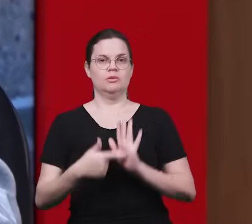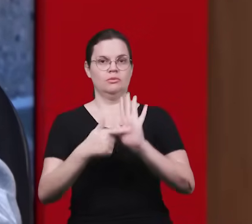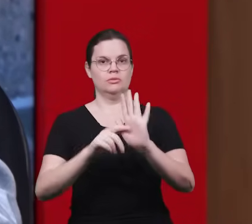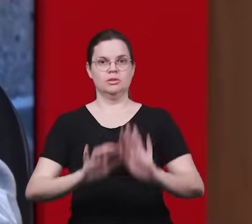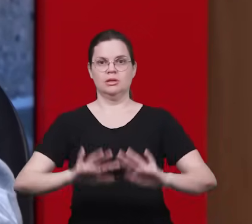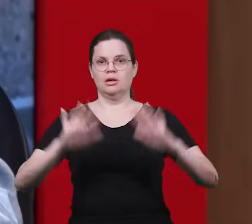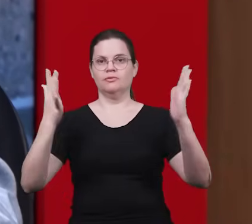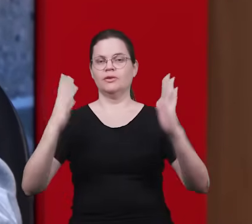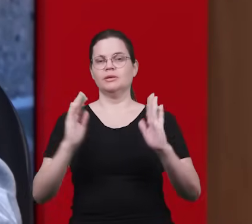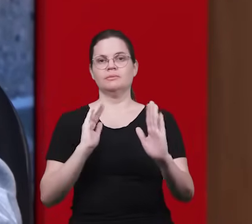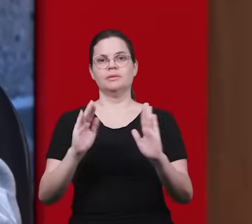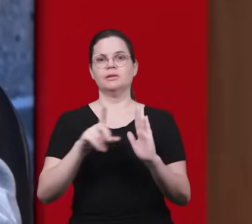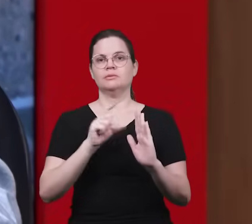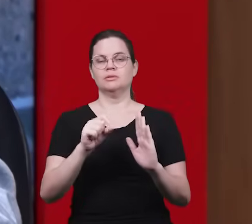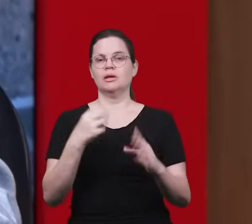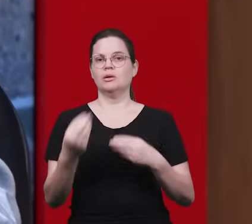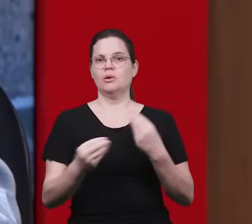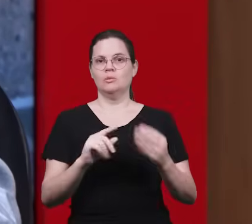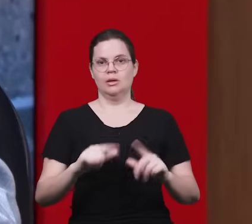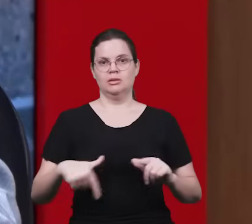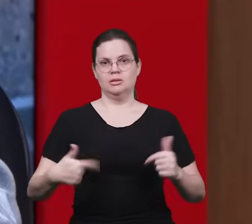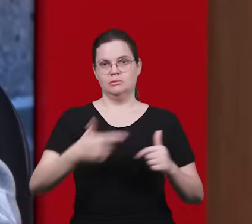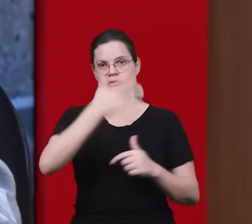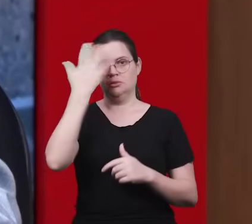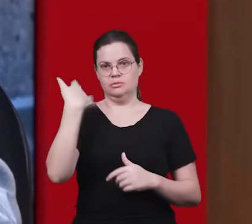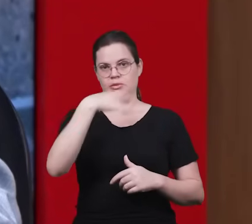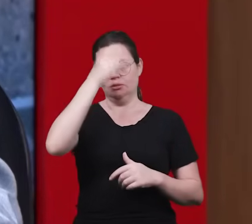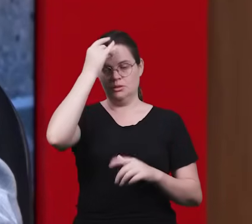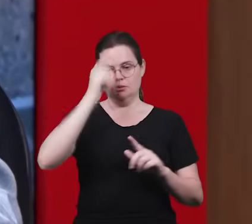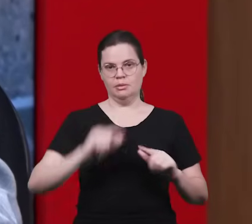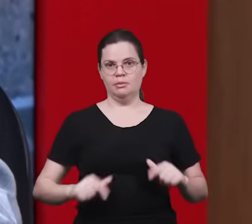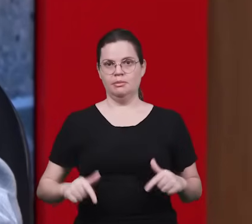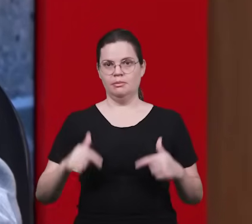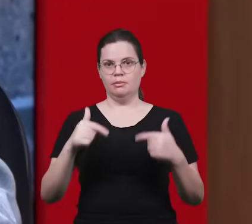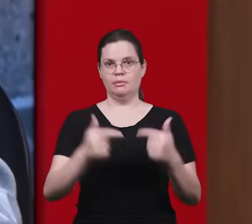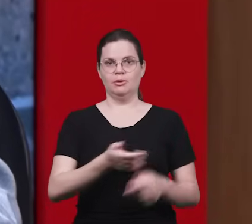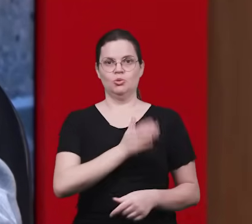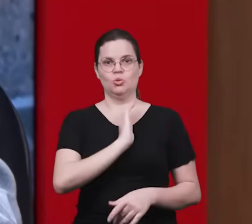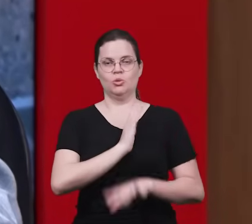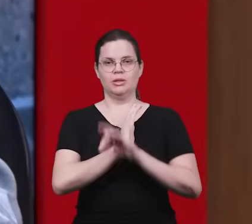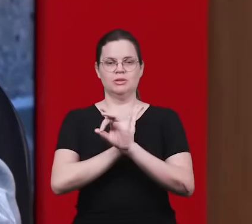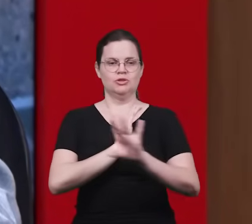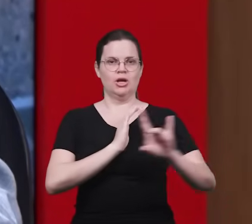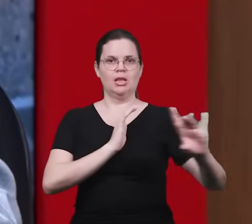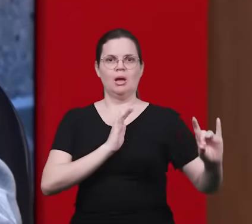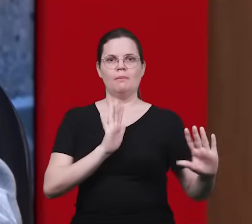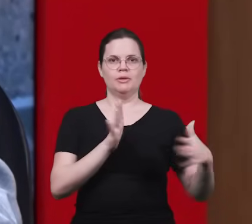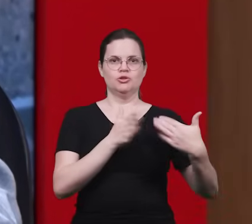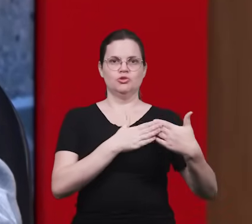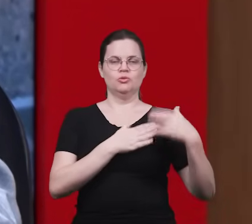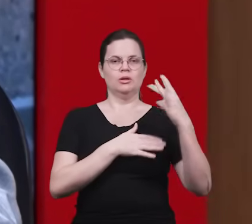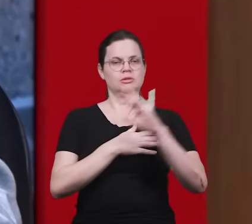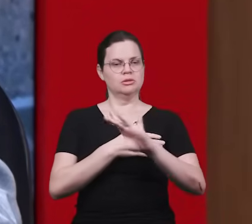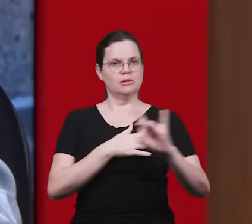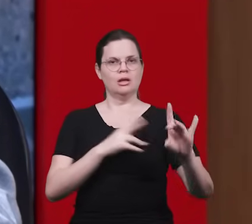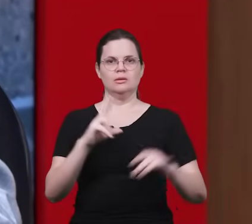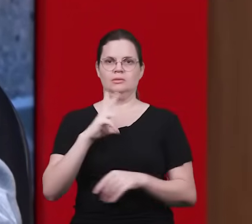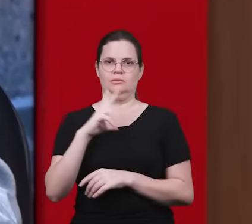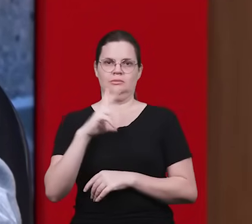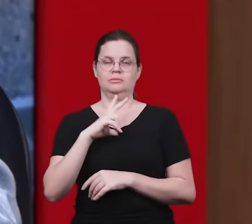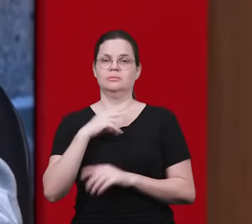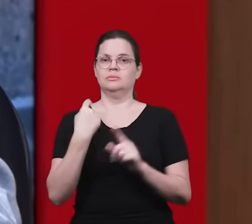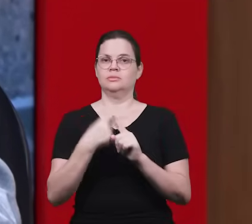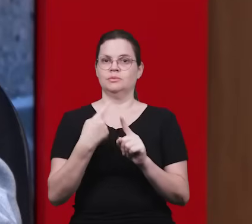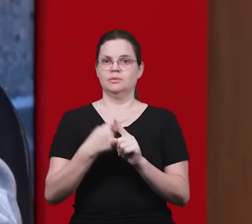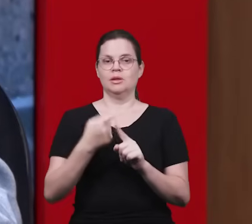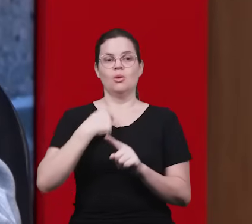primeiro momento, era a forma que o Espírito Santo iria operar. Iria operar no coração, individualmente, na vida de cada um.